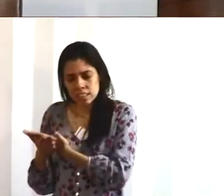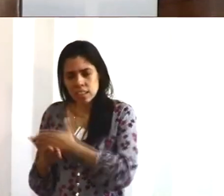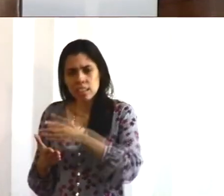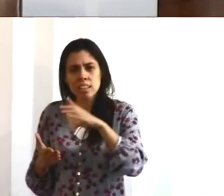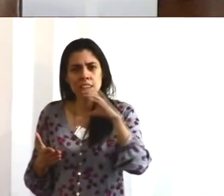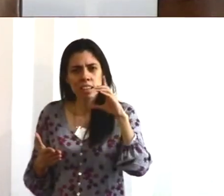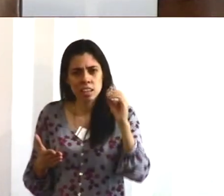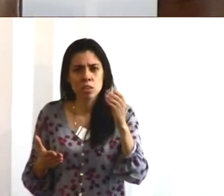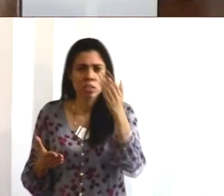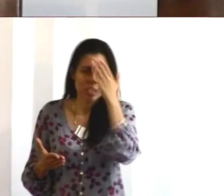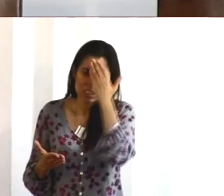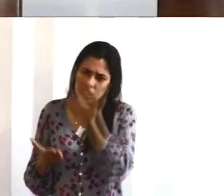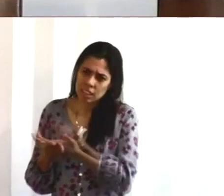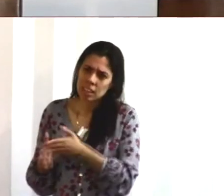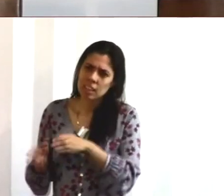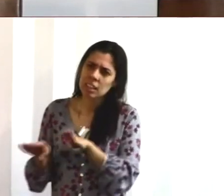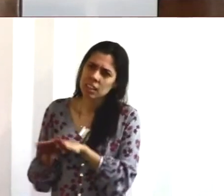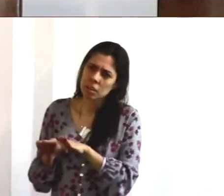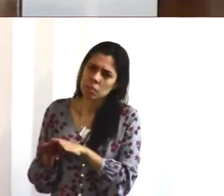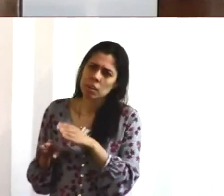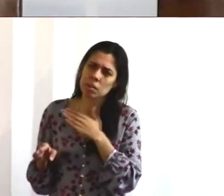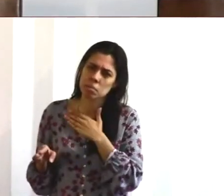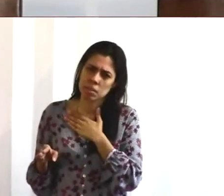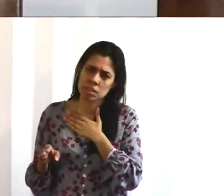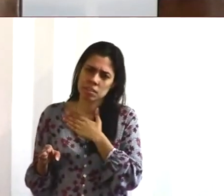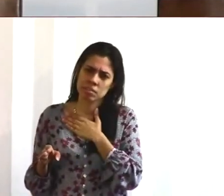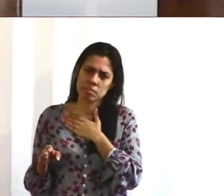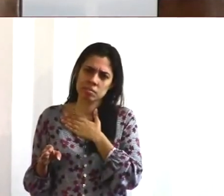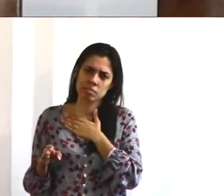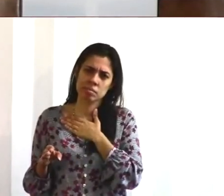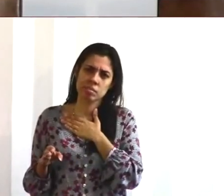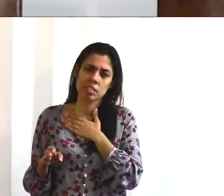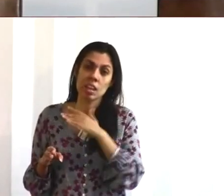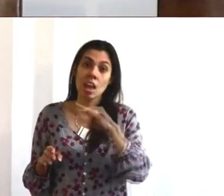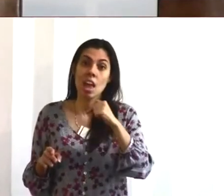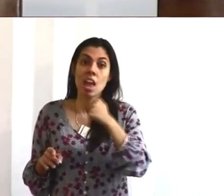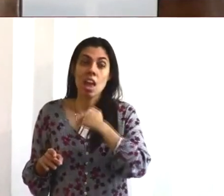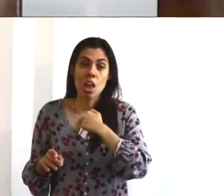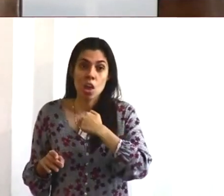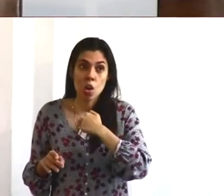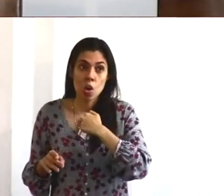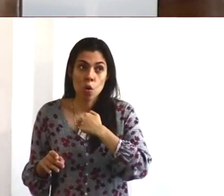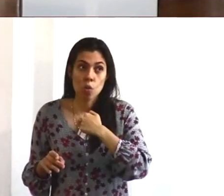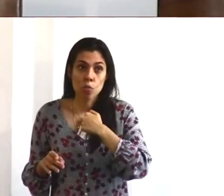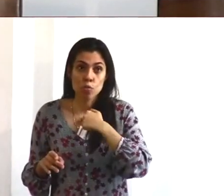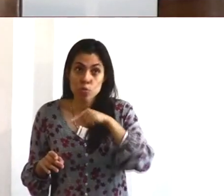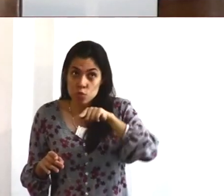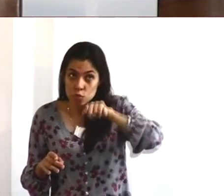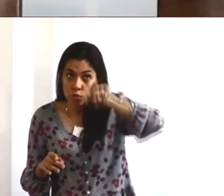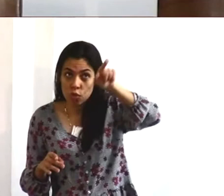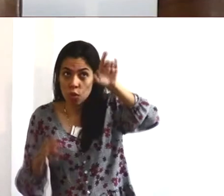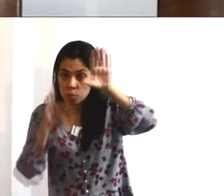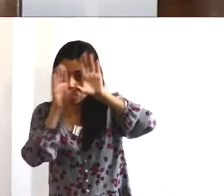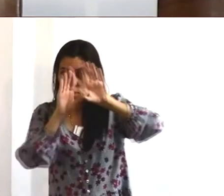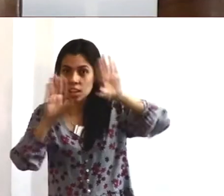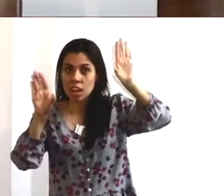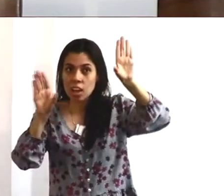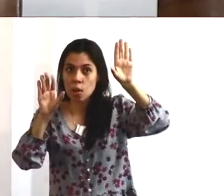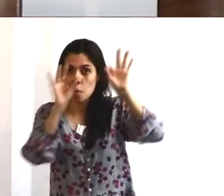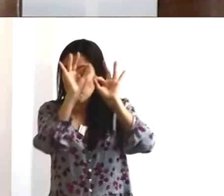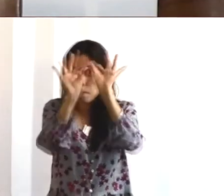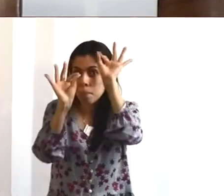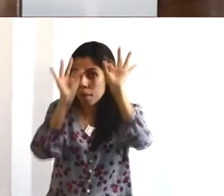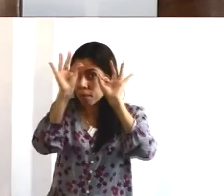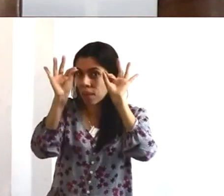meu Pai há muitas moradas. Se assim não for, eu vou-lá teria dito. Pois eu vou e vou preparar lugar para vocês. E quando eu for preparar lugar